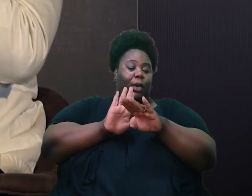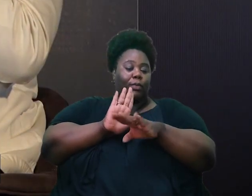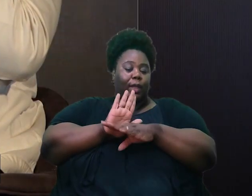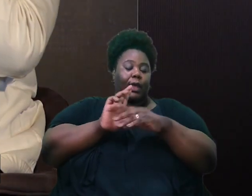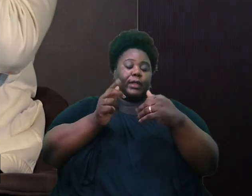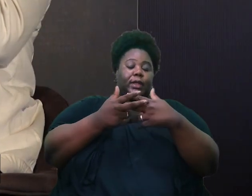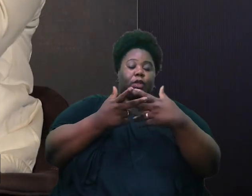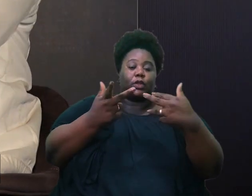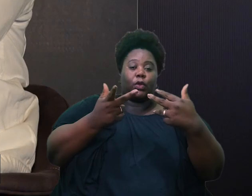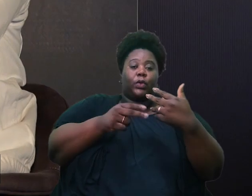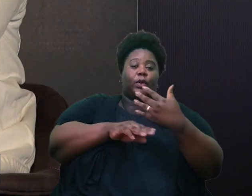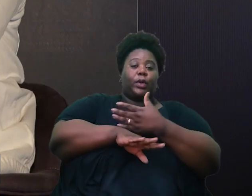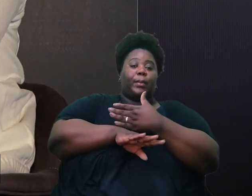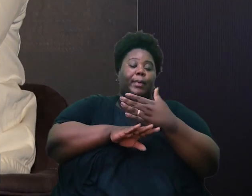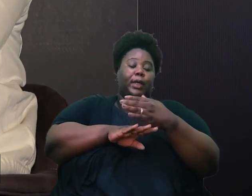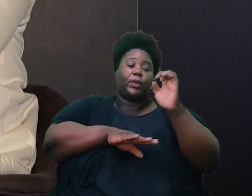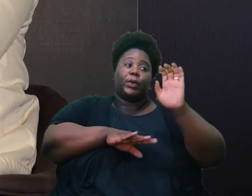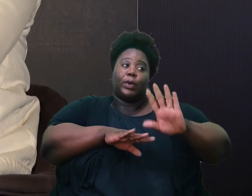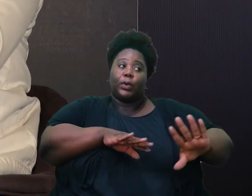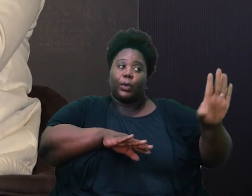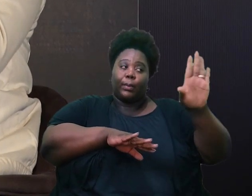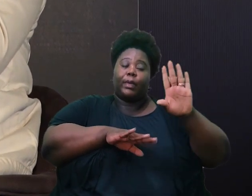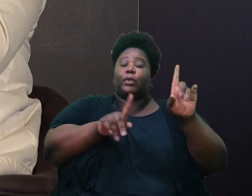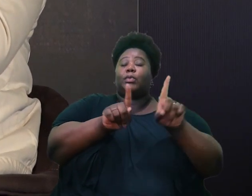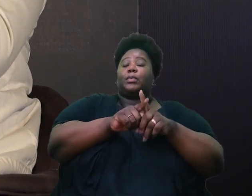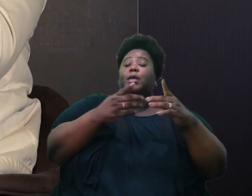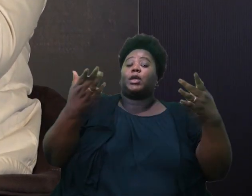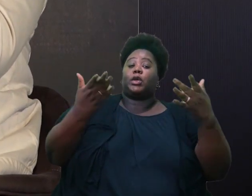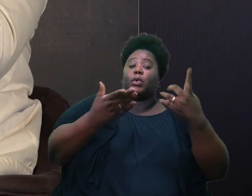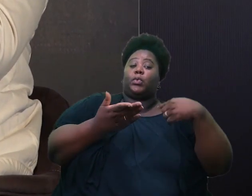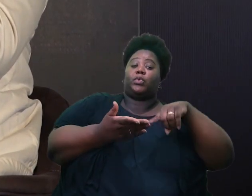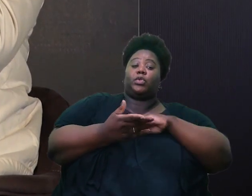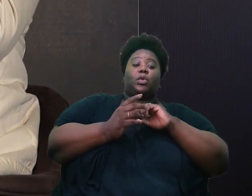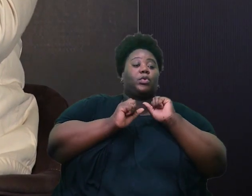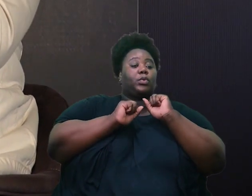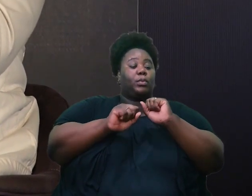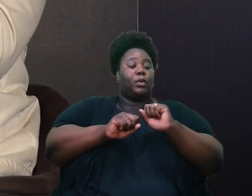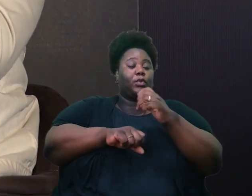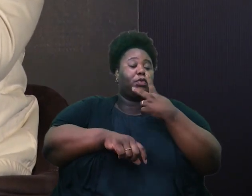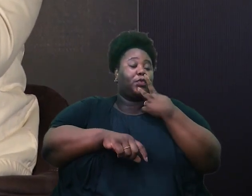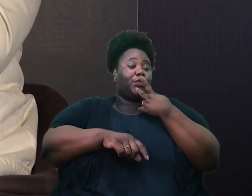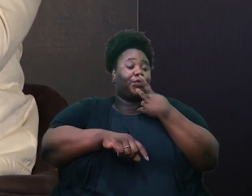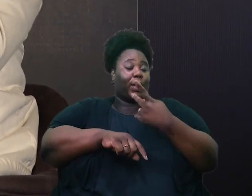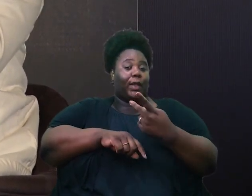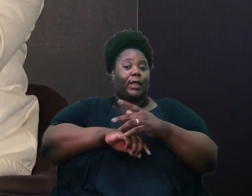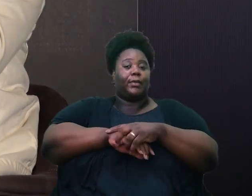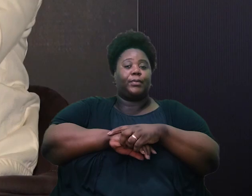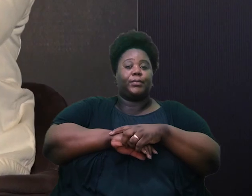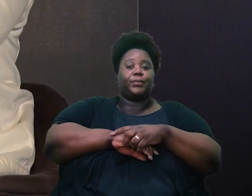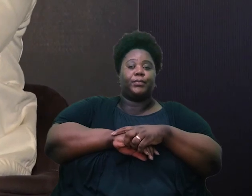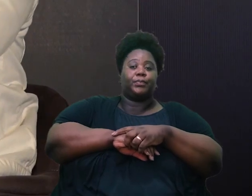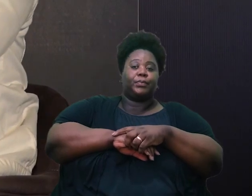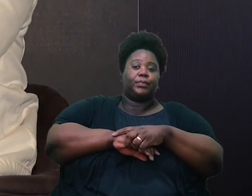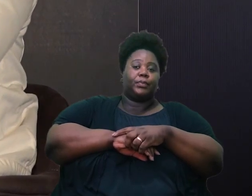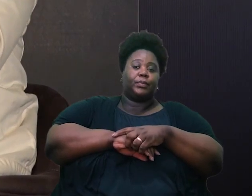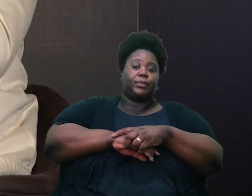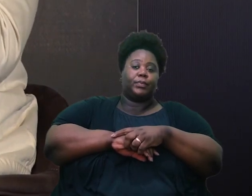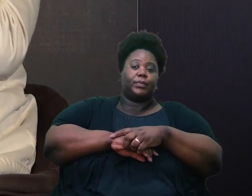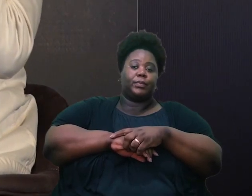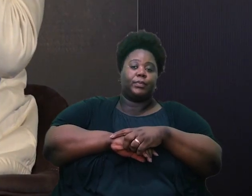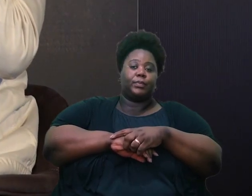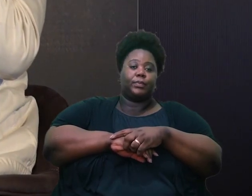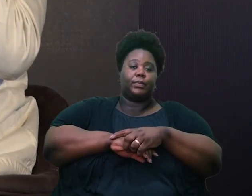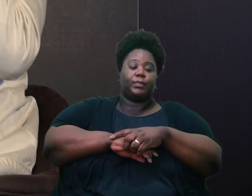elementos branco-europeus, né? E hoje a gente pode dizer oralituras,